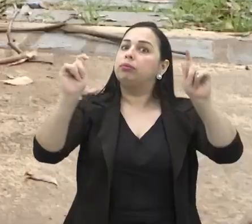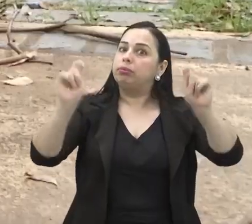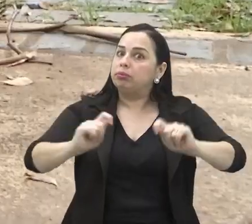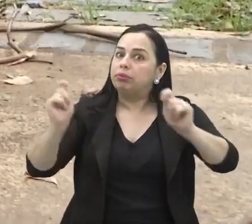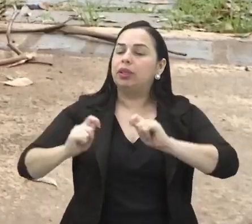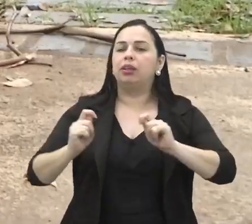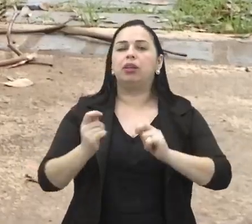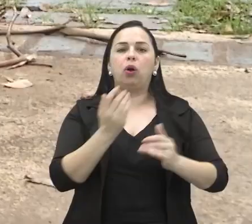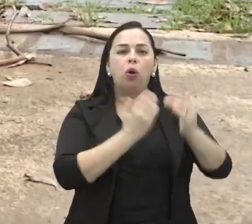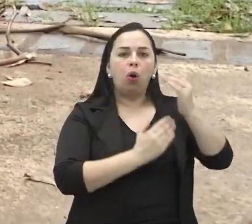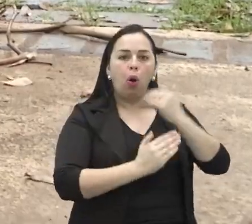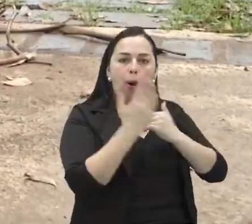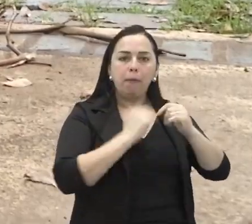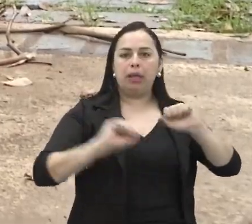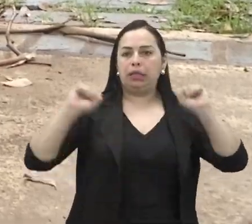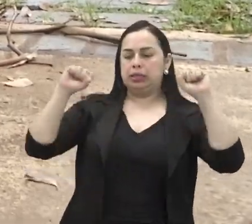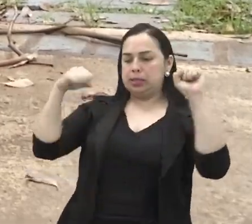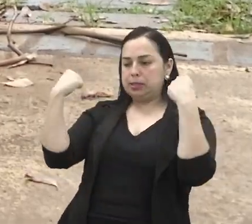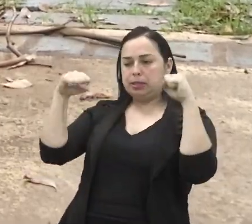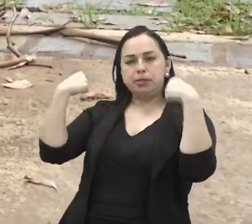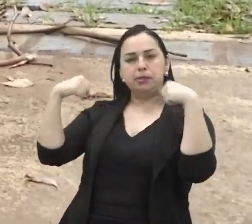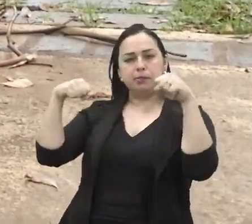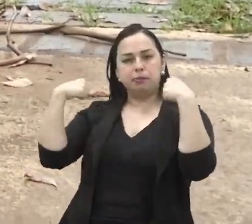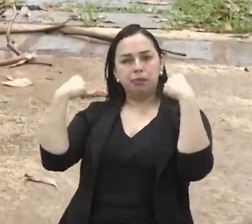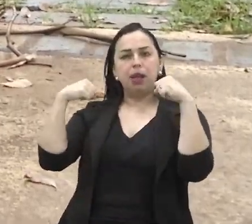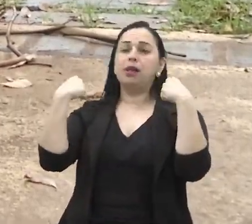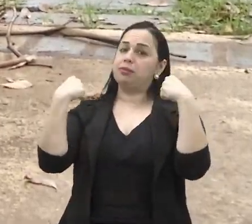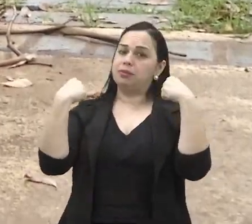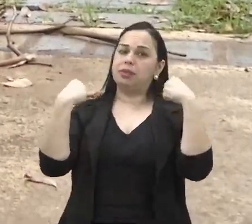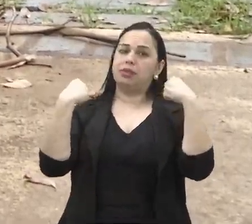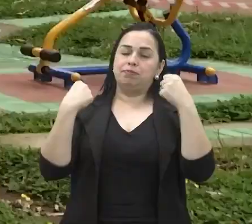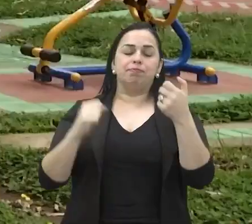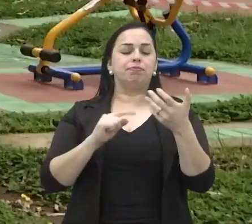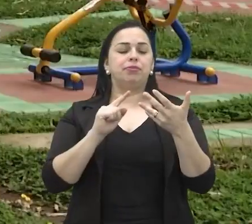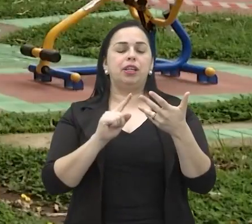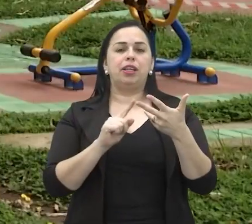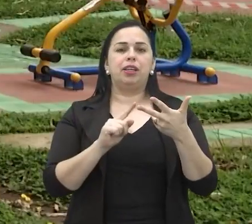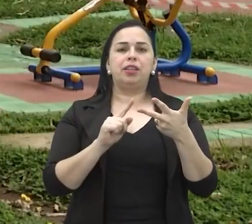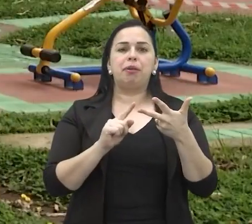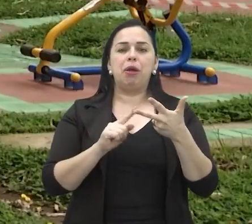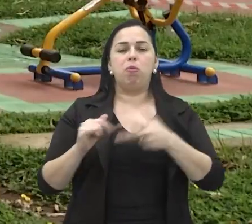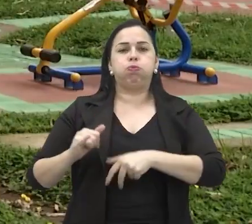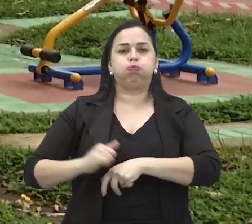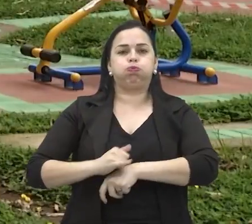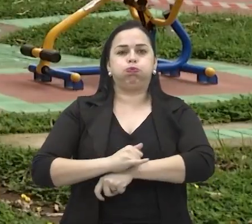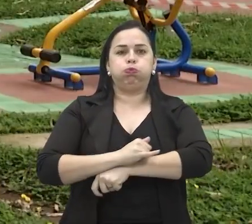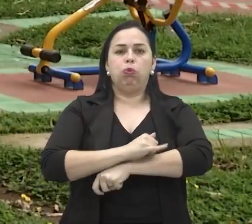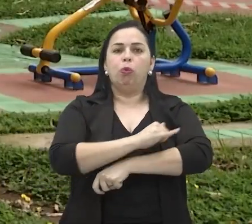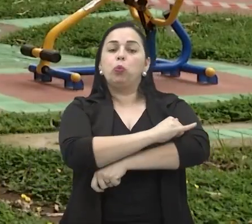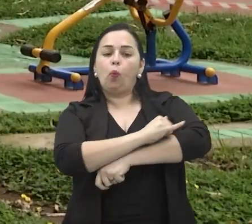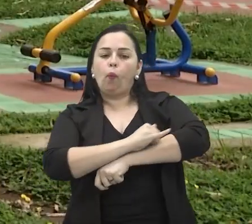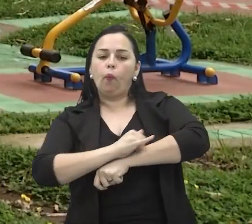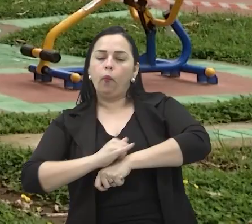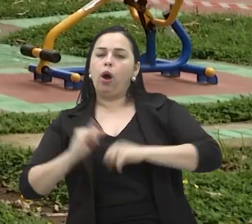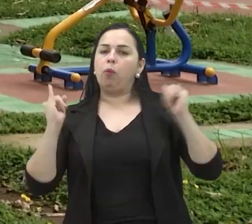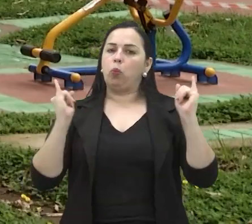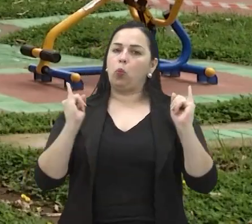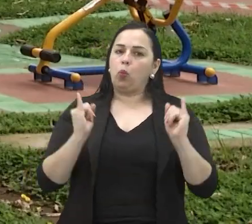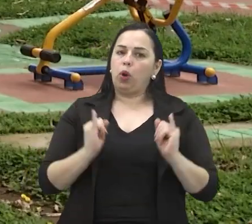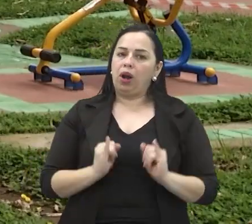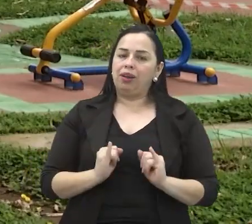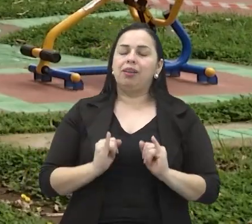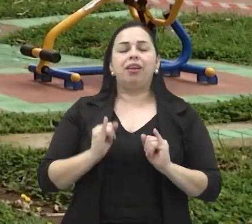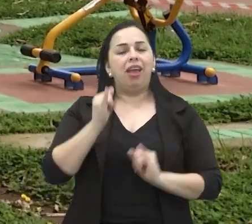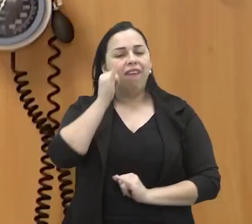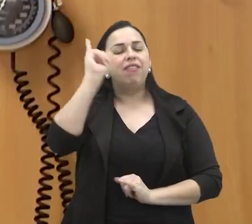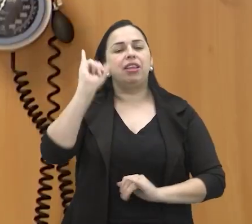todos. Manter hábitos saudáveis, praticar exercícios e evitar o excesso de peso podem ajudar a